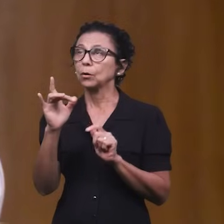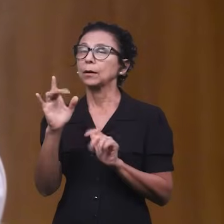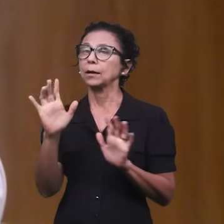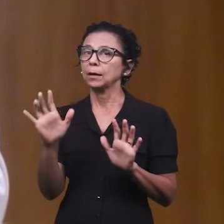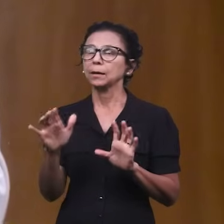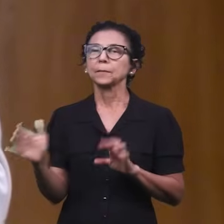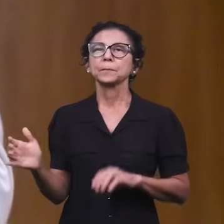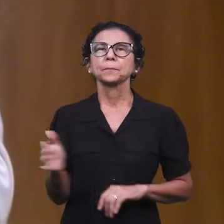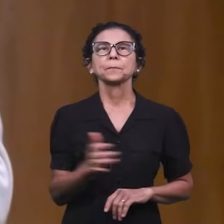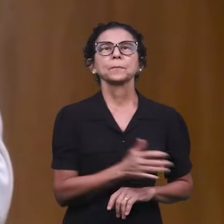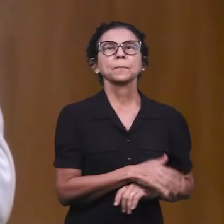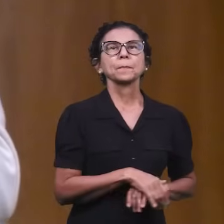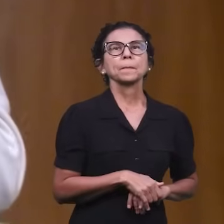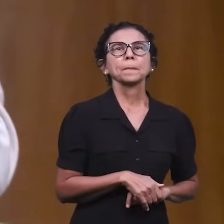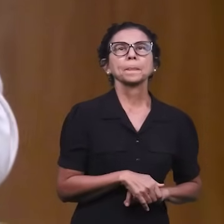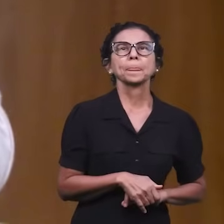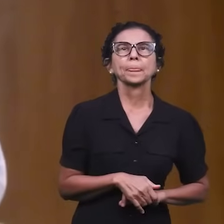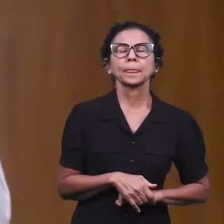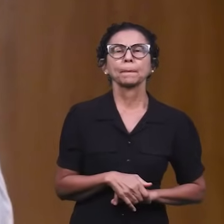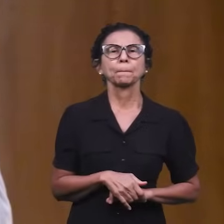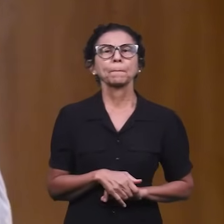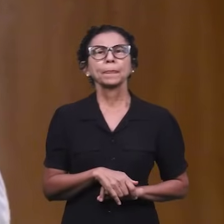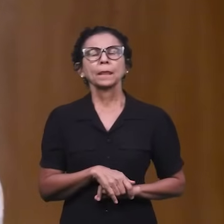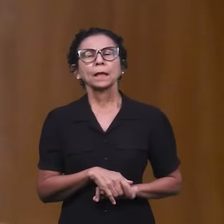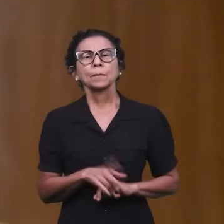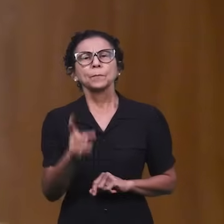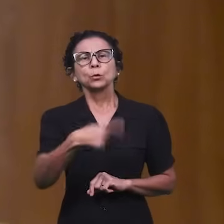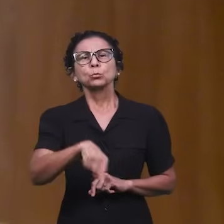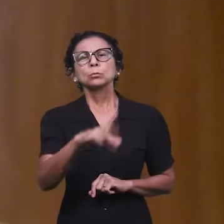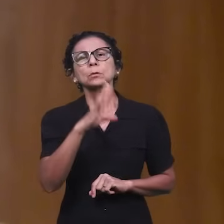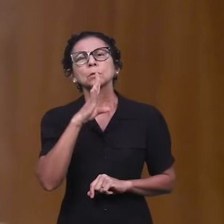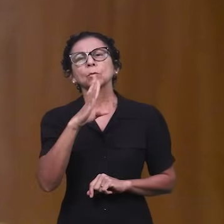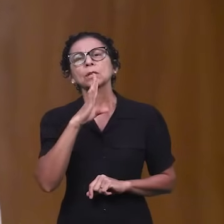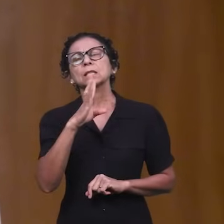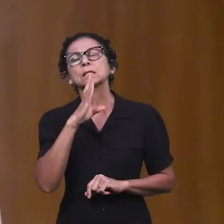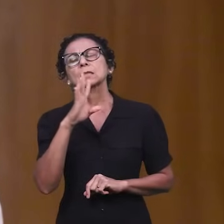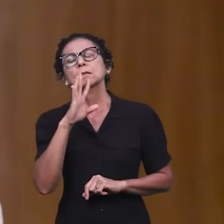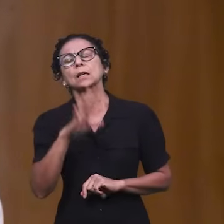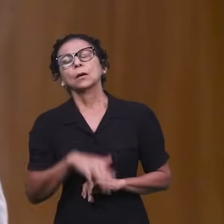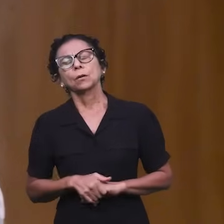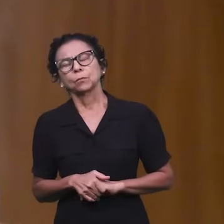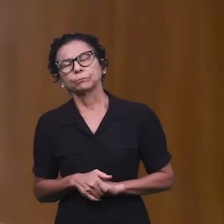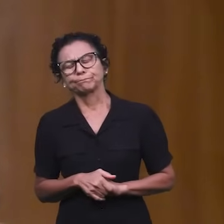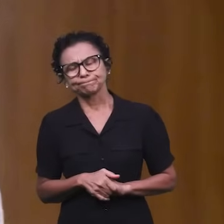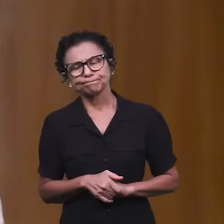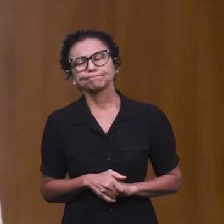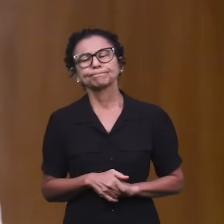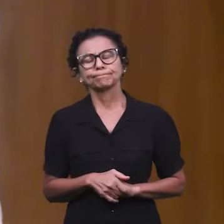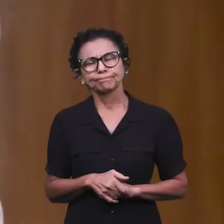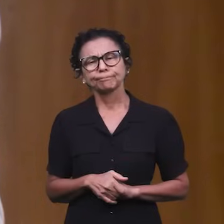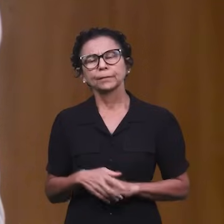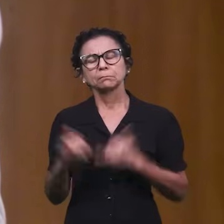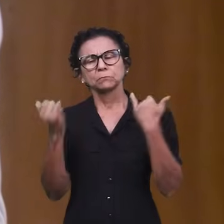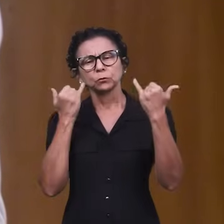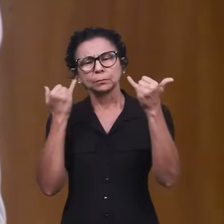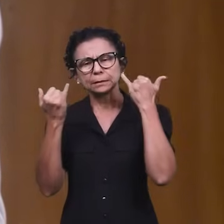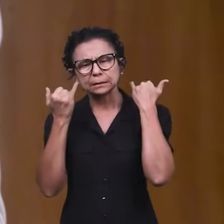dizer ali? O fim de tudo que você ouviu, e Salomão é a própria sabedoria falando, o fim de tudo que você